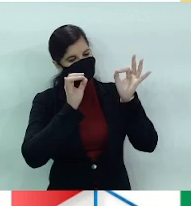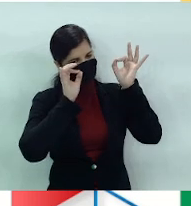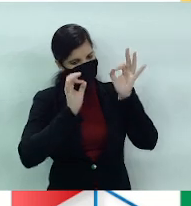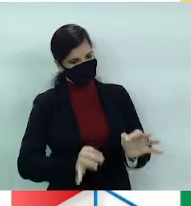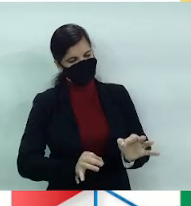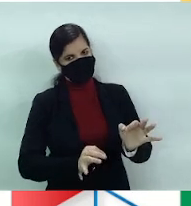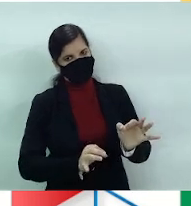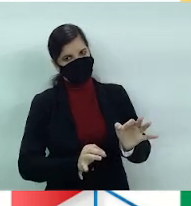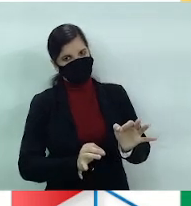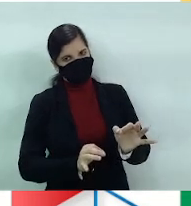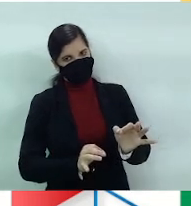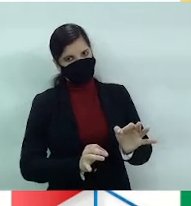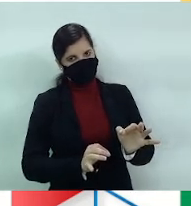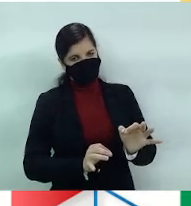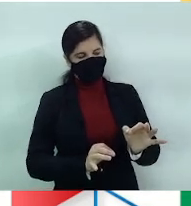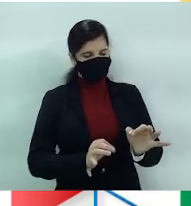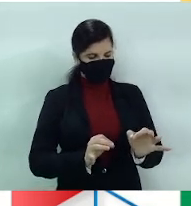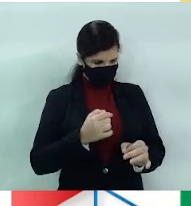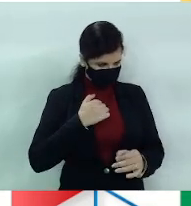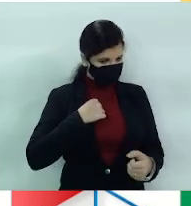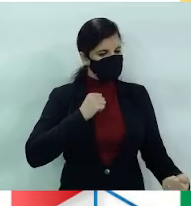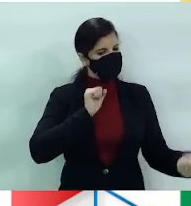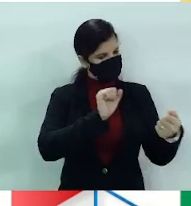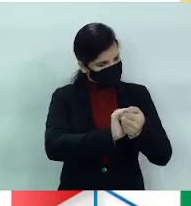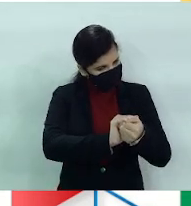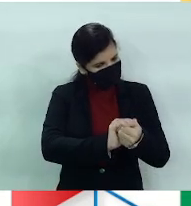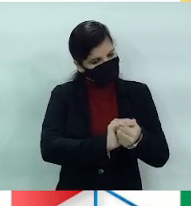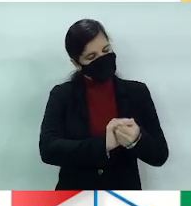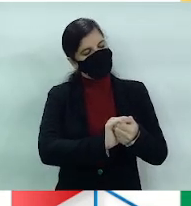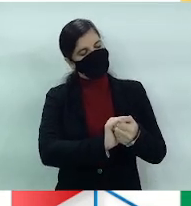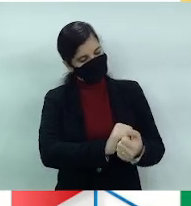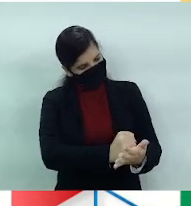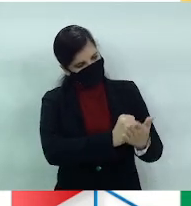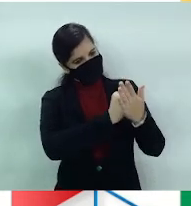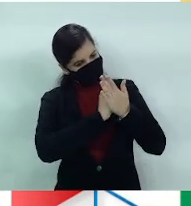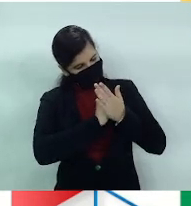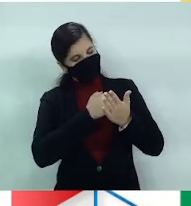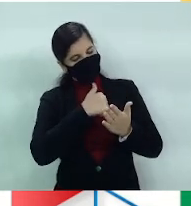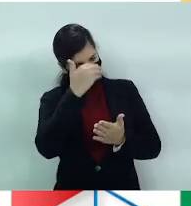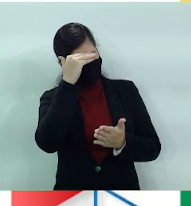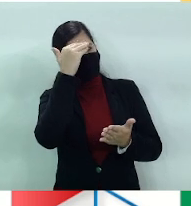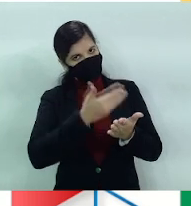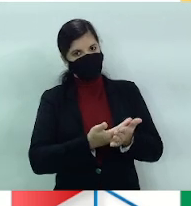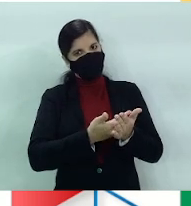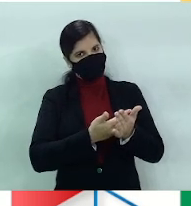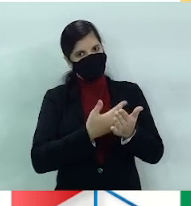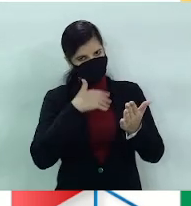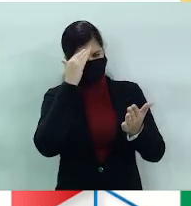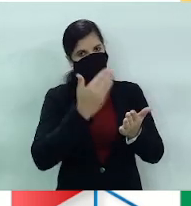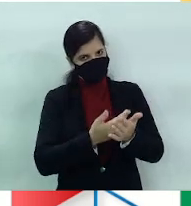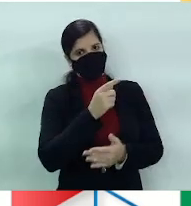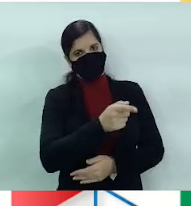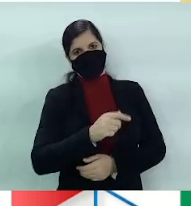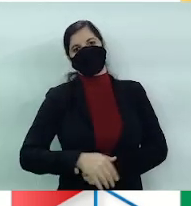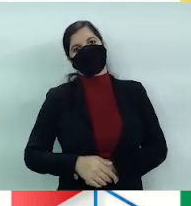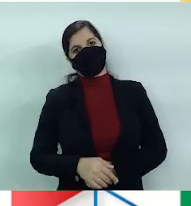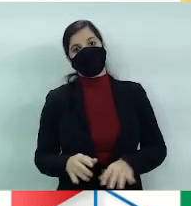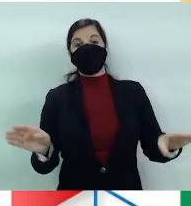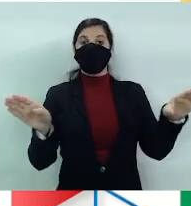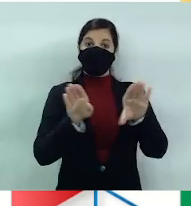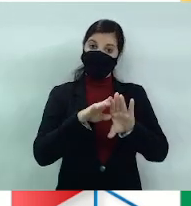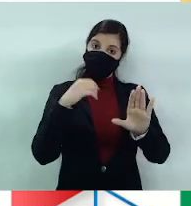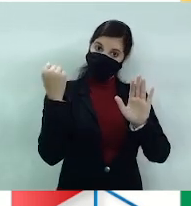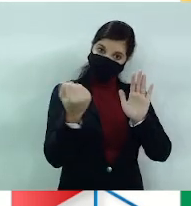pode observar e dizer assim, não, eu vou junto com aquela pessoa, eu acredito, eu confio no que ela diz. Então, uma marca, para